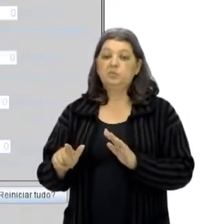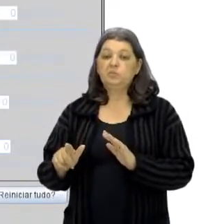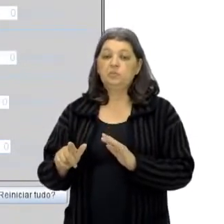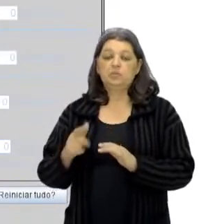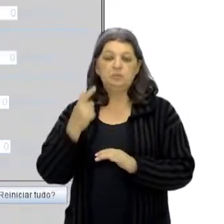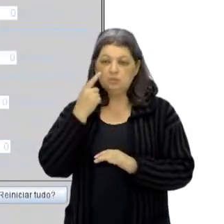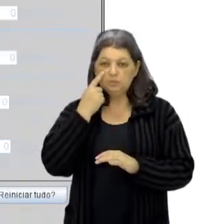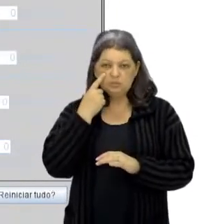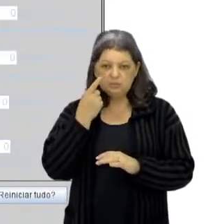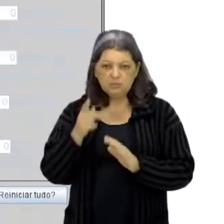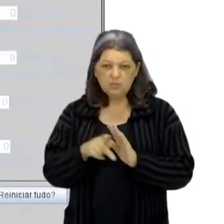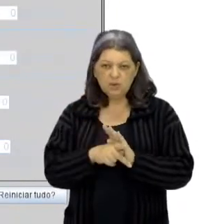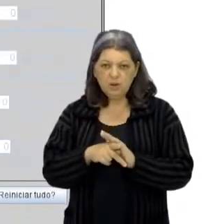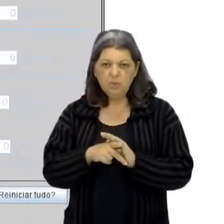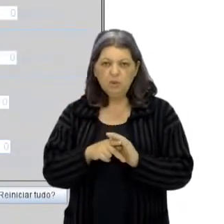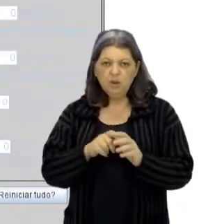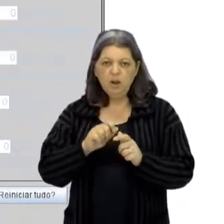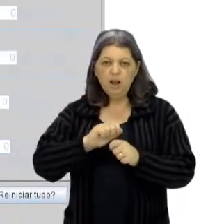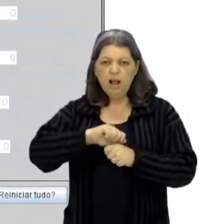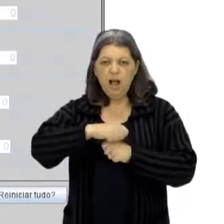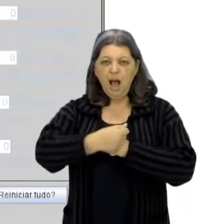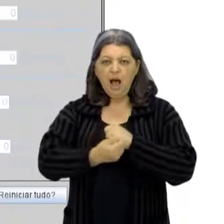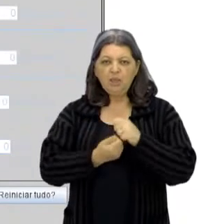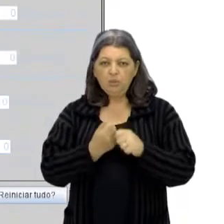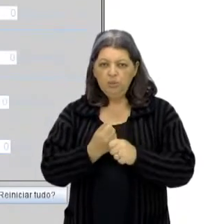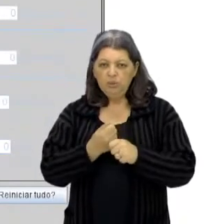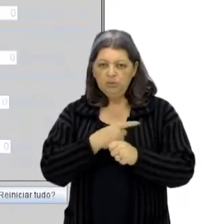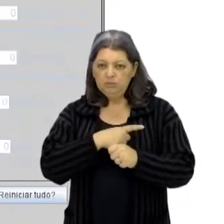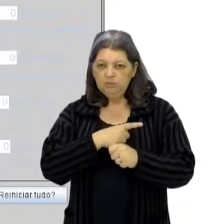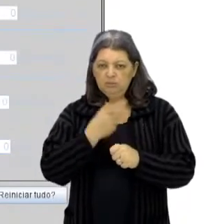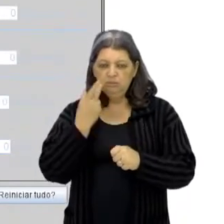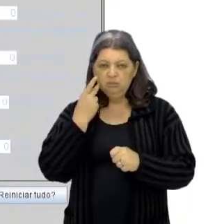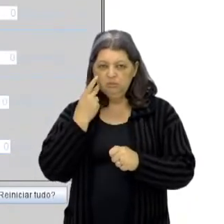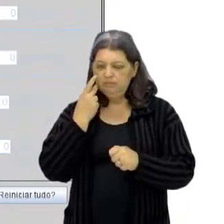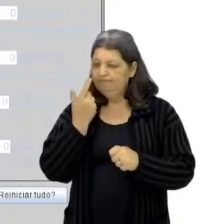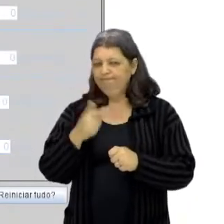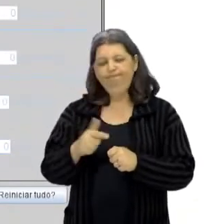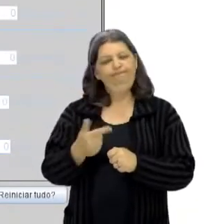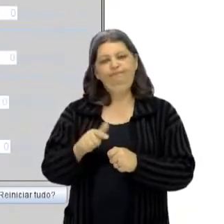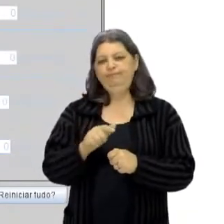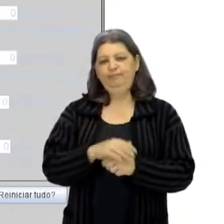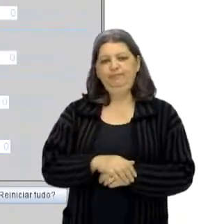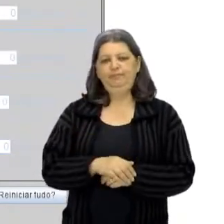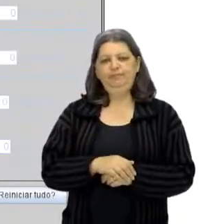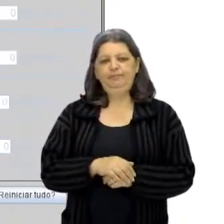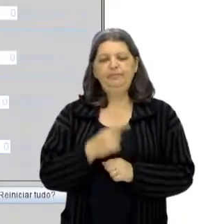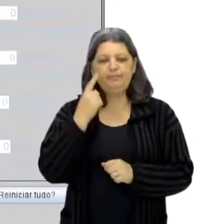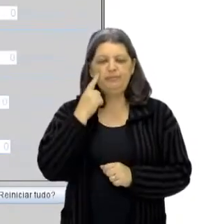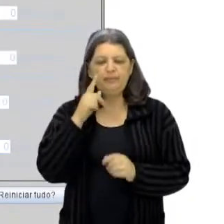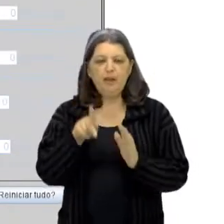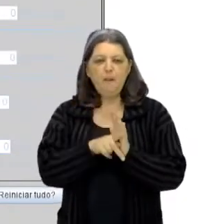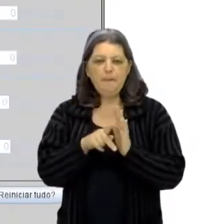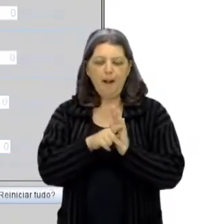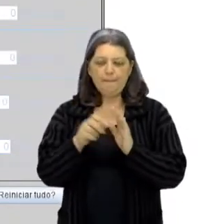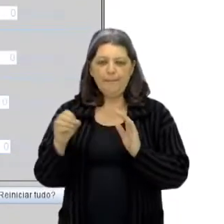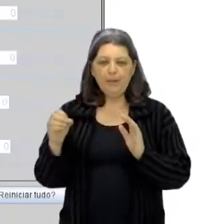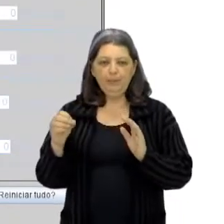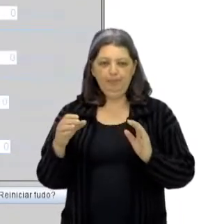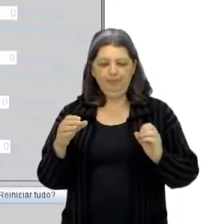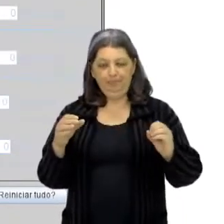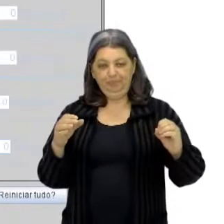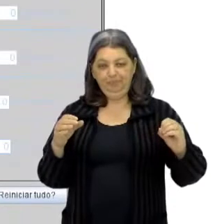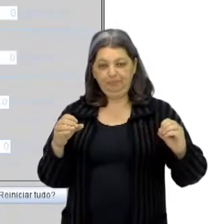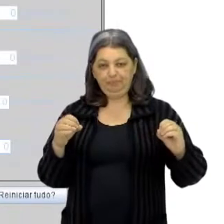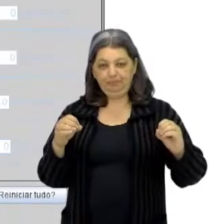eu não sei se tem aí o ozônio, aí você vai ver que não passa nada. Aqui não tem, mas você falou tudo certo. Aí a gente podia falar da camada de